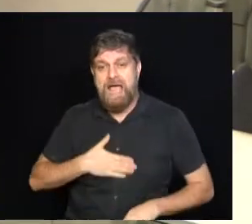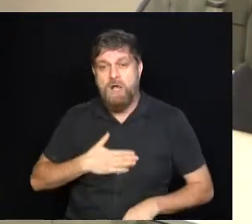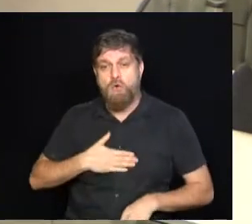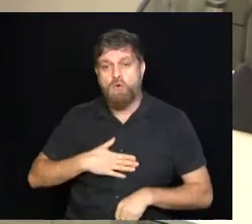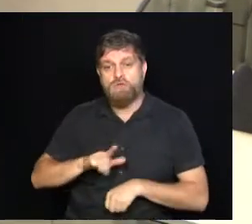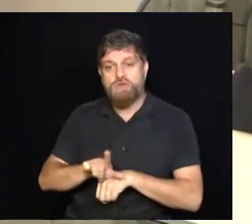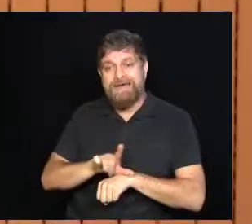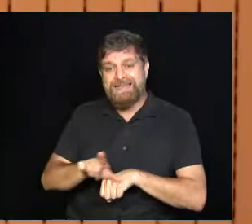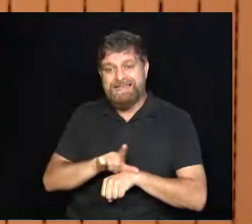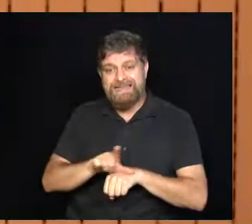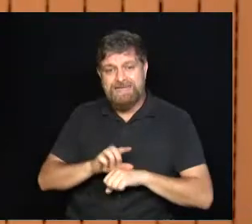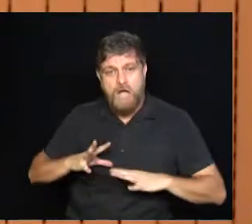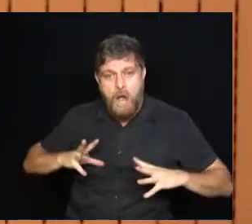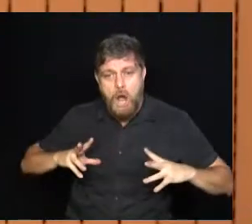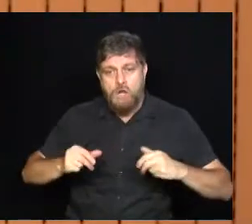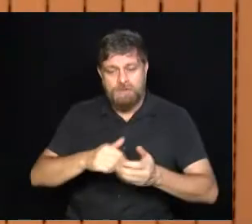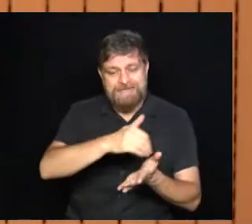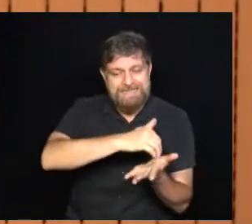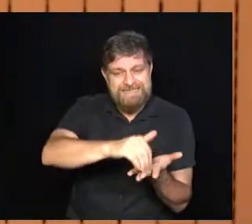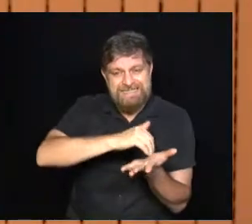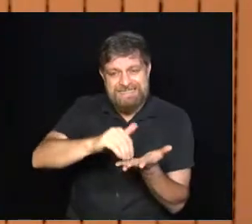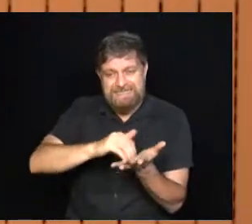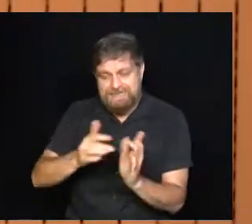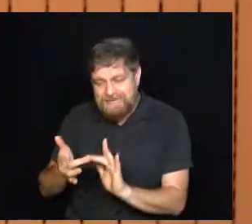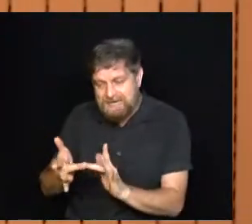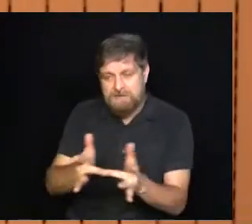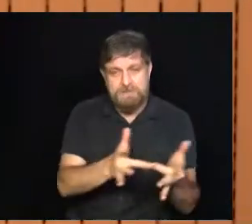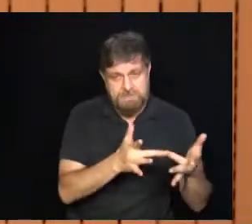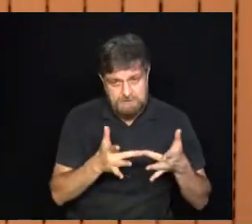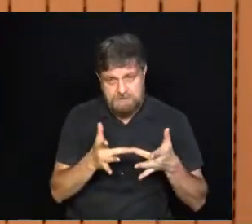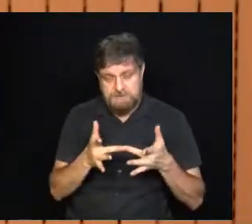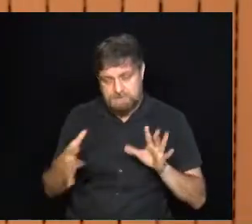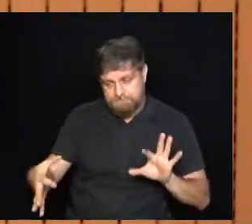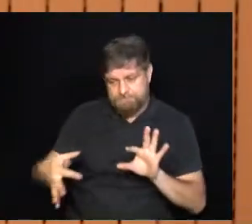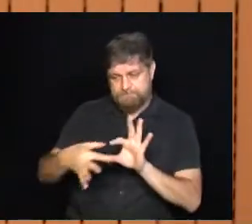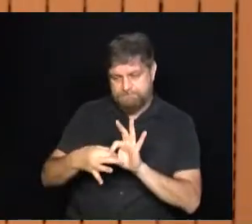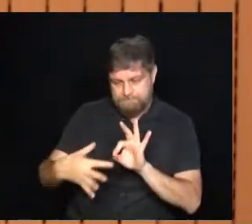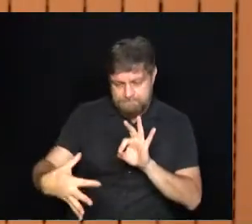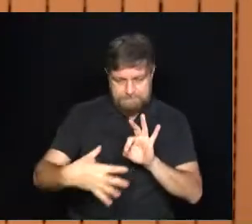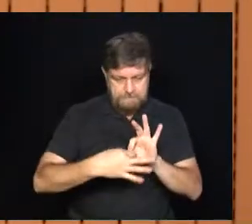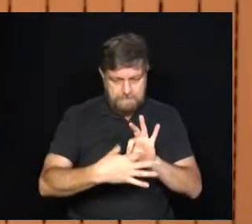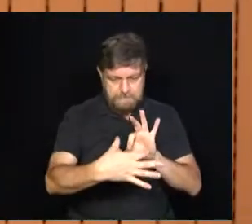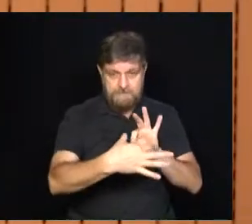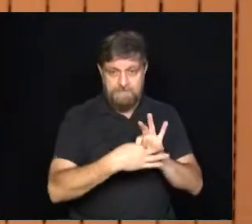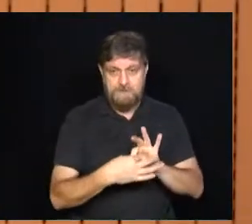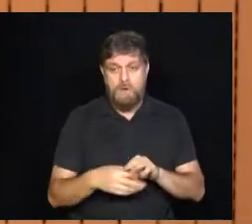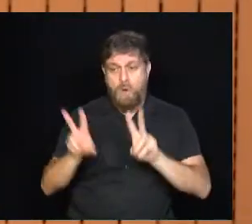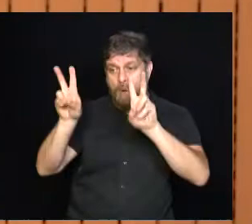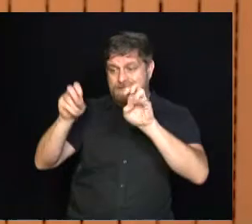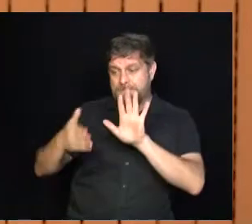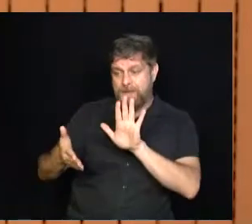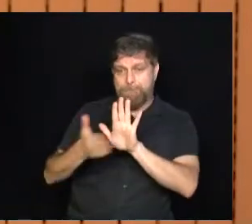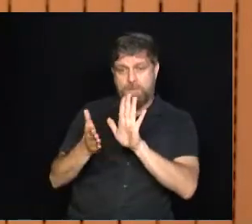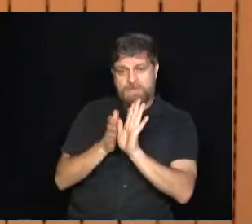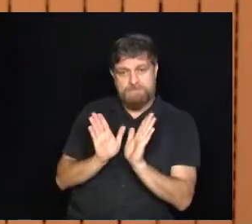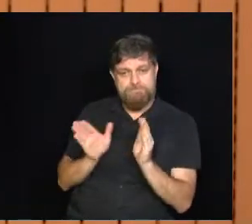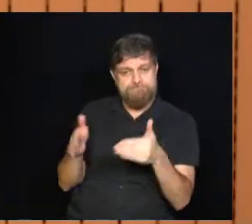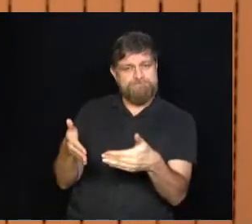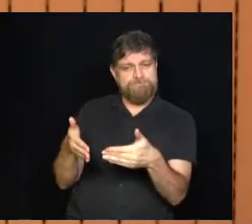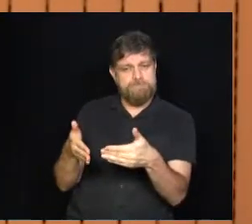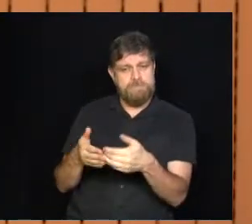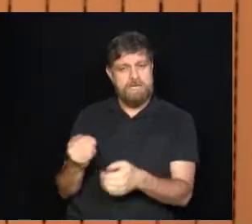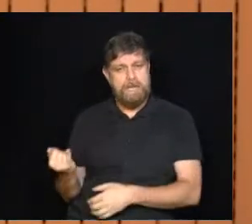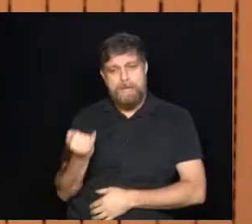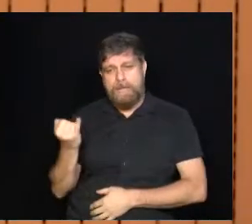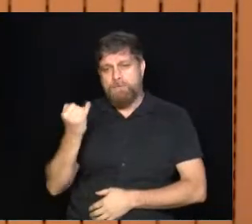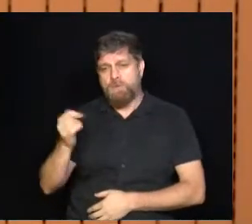envolver todas não, mas muitas secretarias envolvidas num só propósito, e o papel